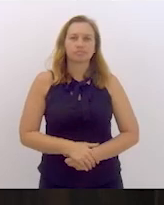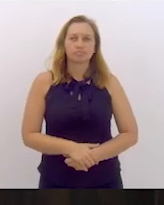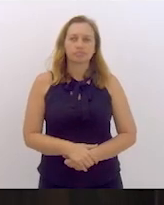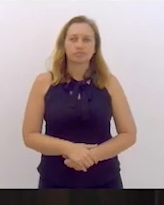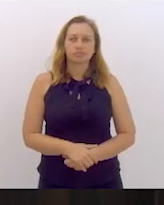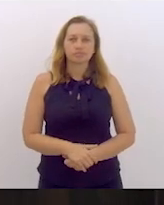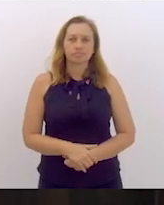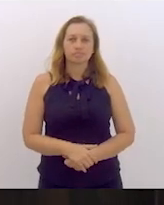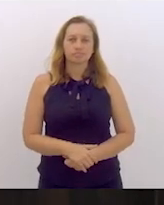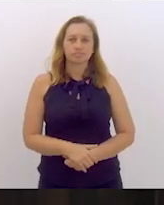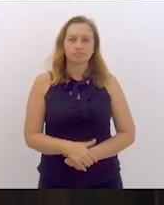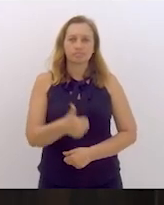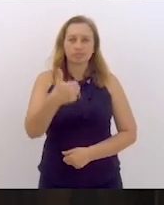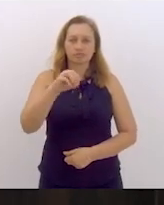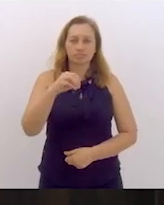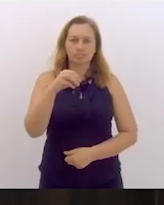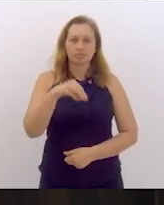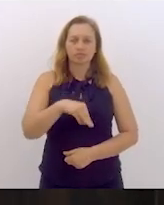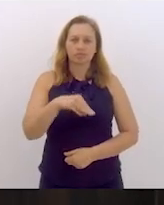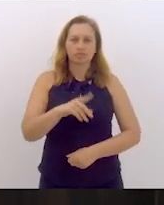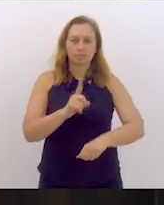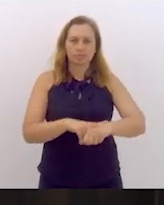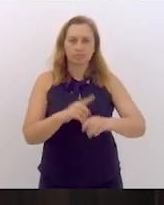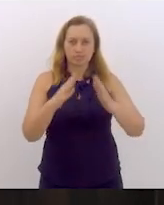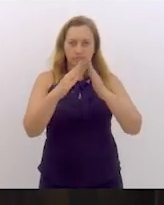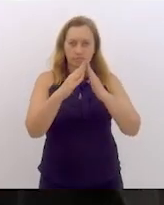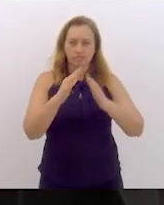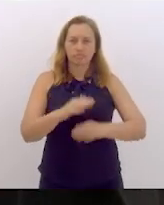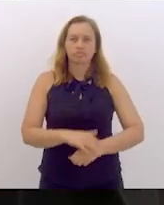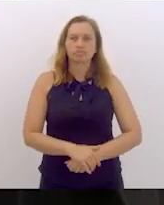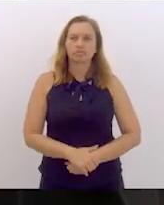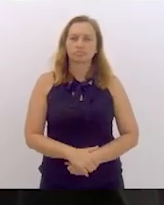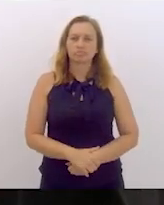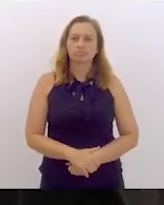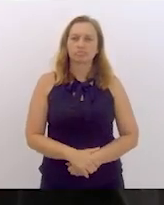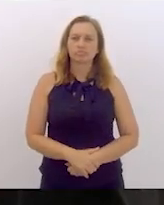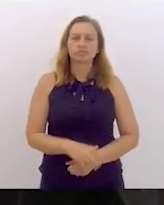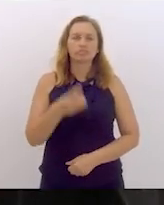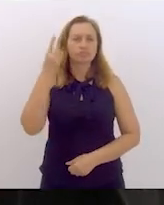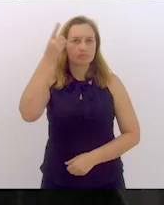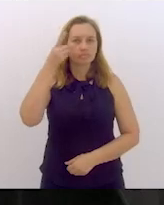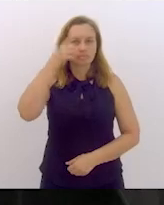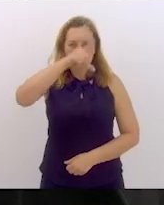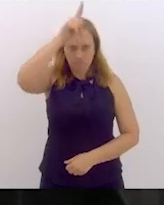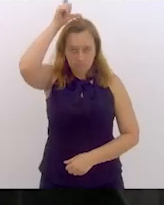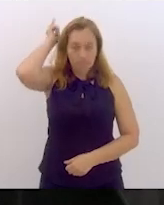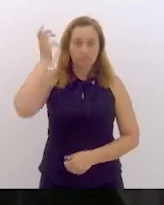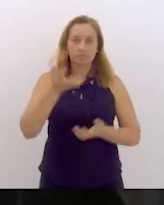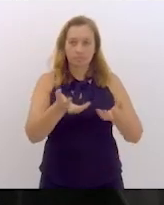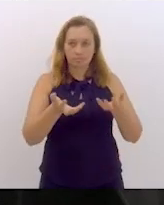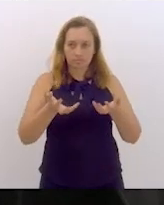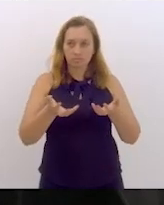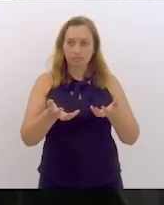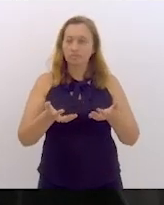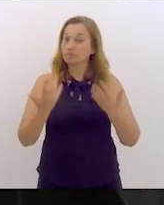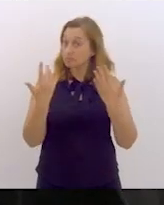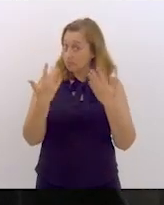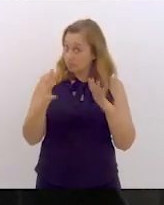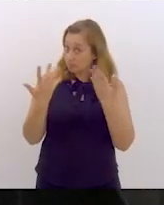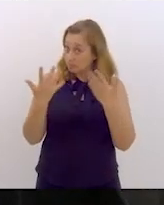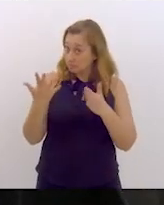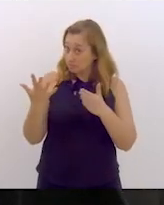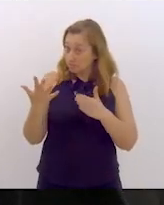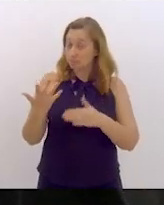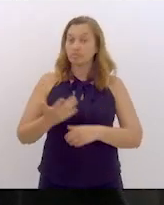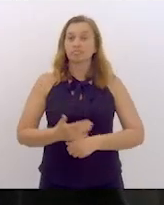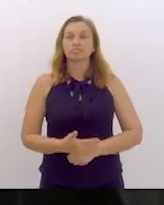vossa excelência' dispõe de dez minutos Deputado Luiz Paulo eu quero cumprimentar vossa